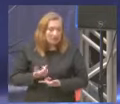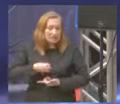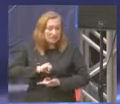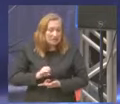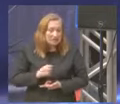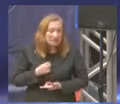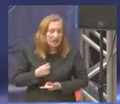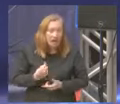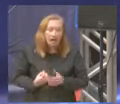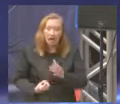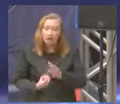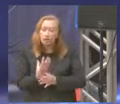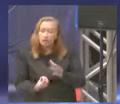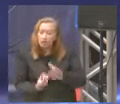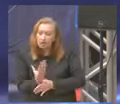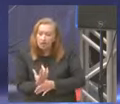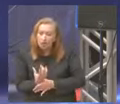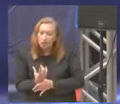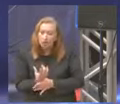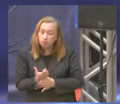aumentando a produtividade, se eu tenho mais